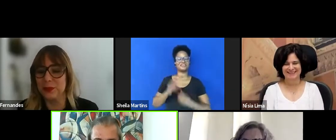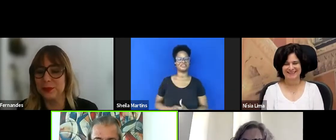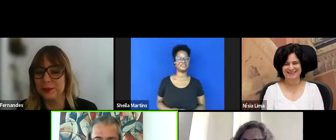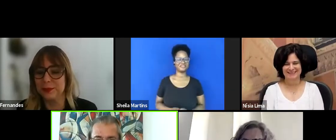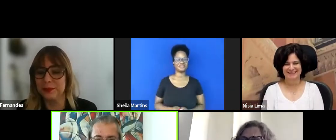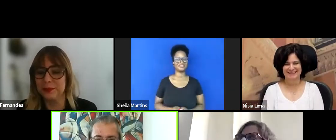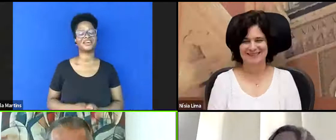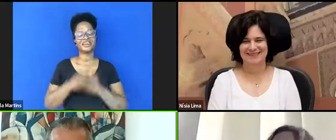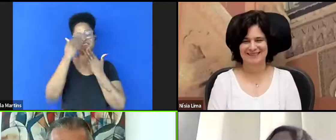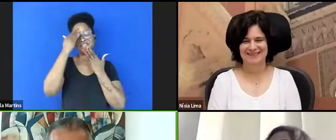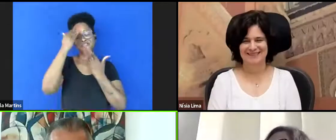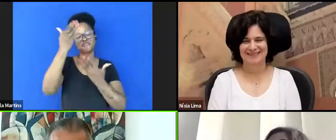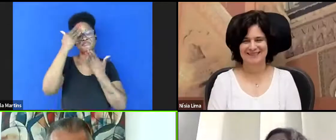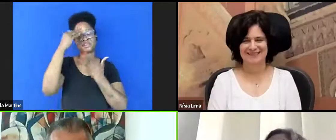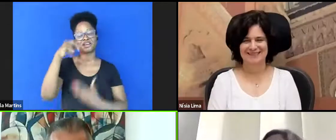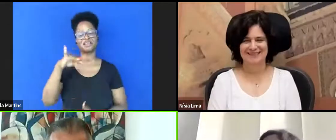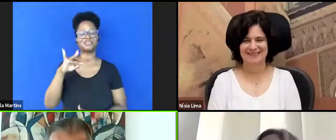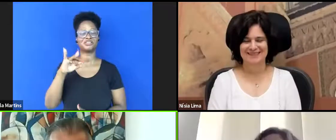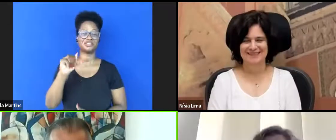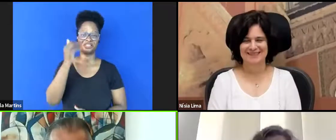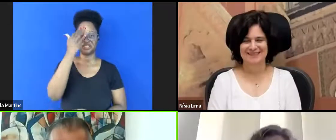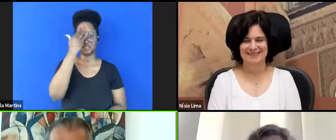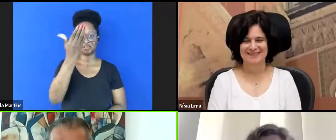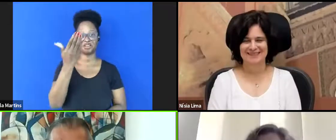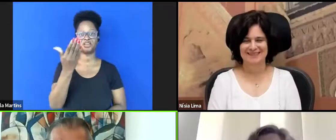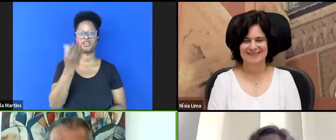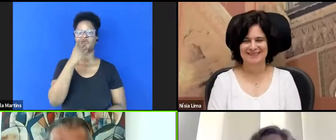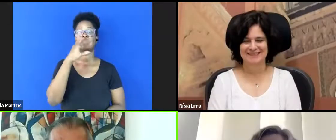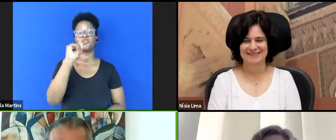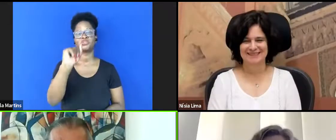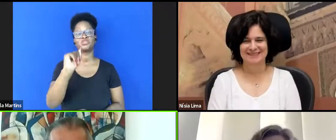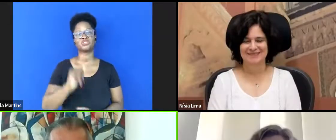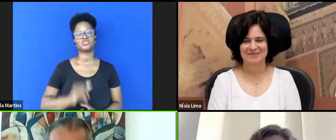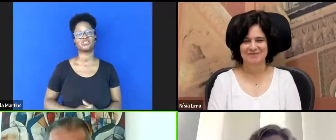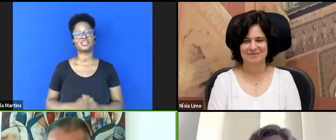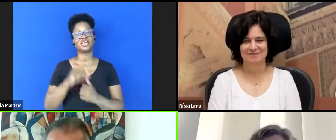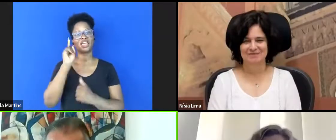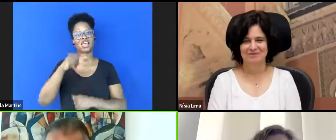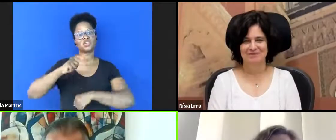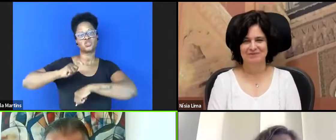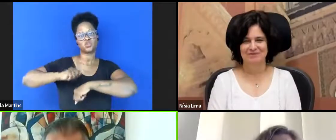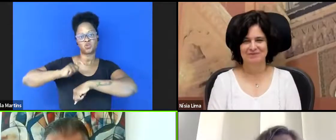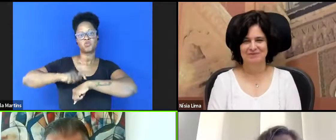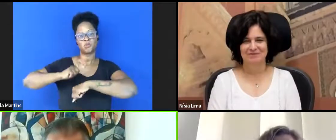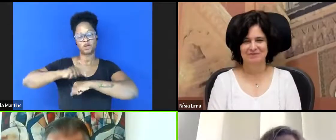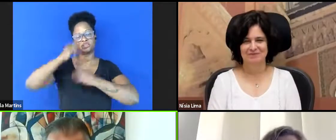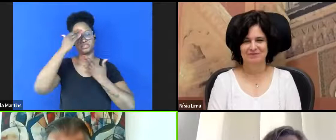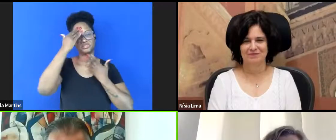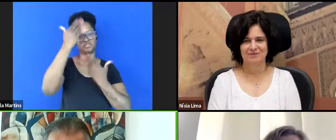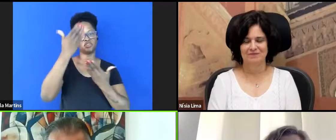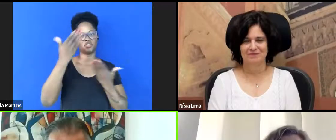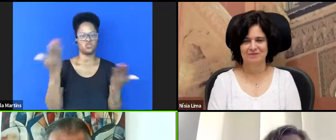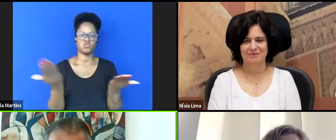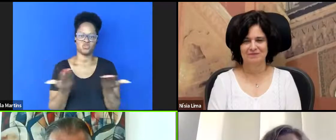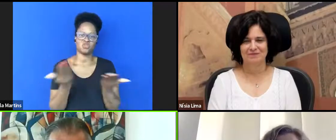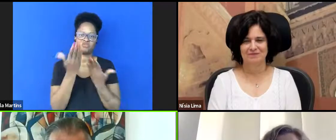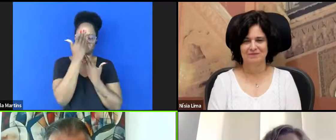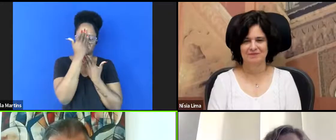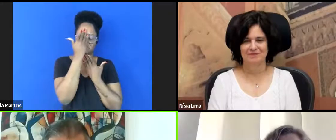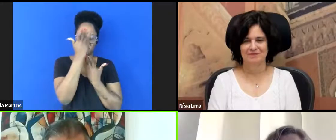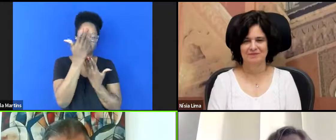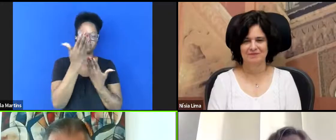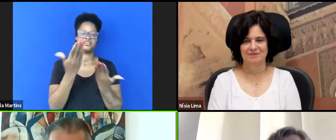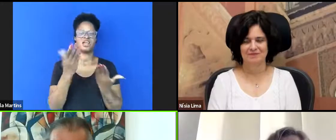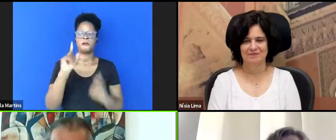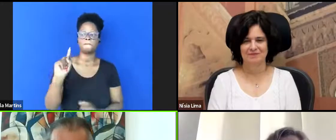Muito obrigado, Nízia. Bom dia. Esse é o momento de agradecimentos. Em